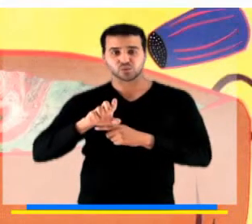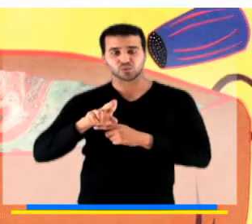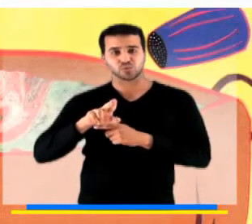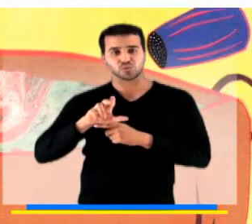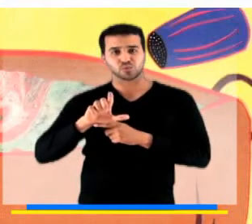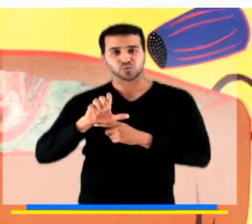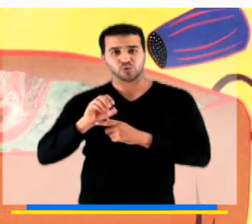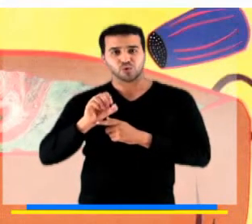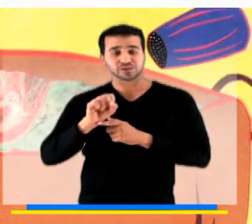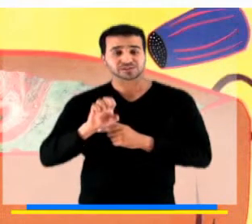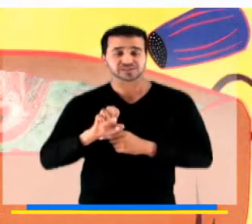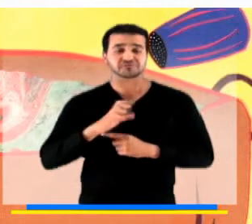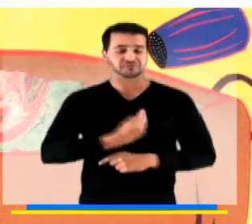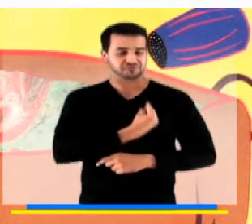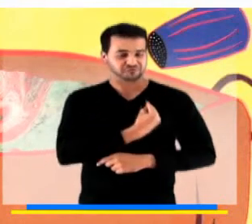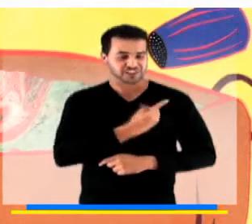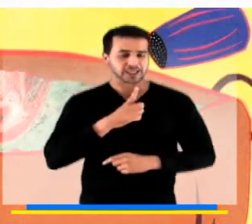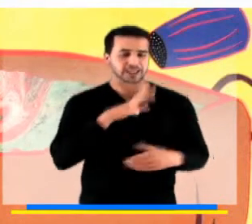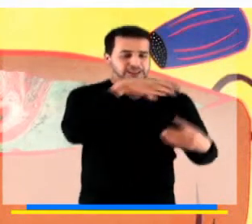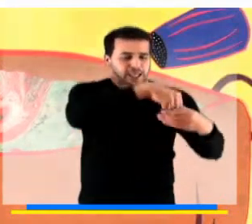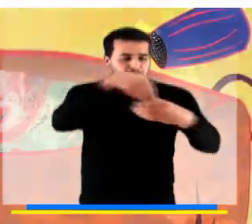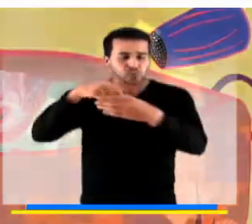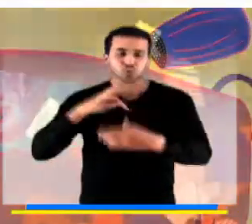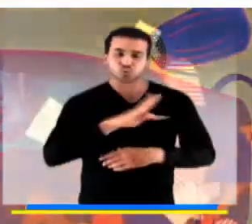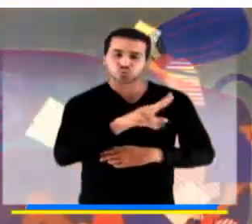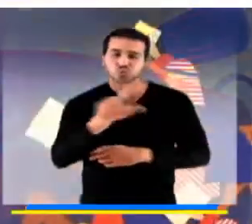está presente em todas elas.